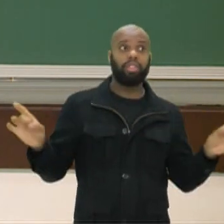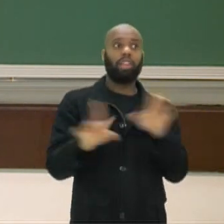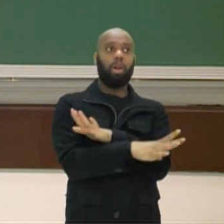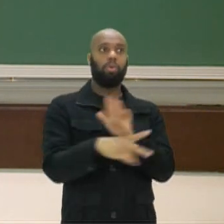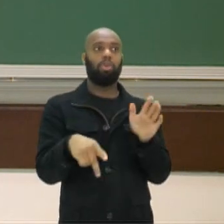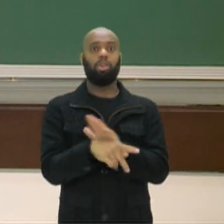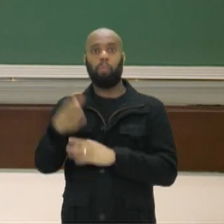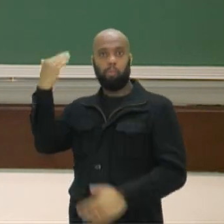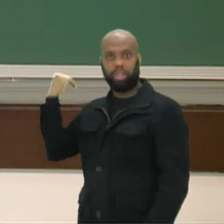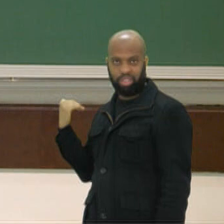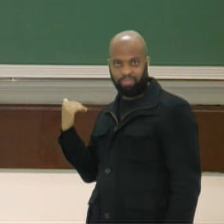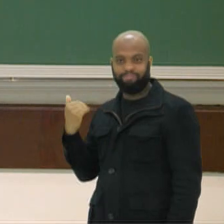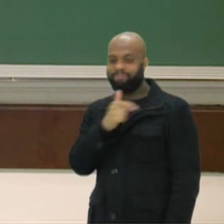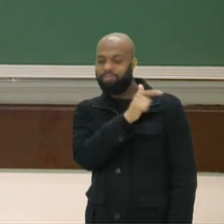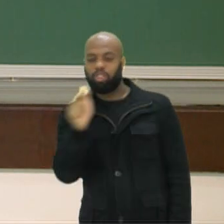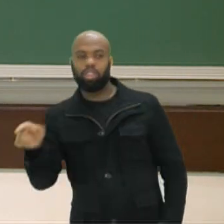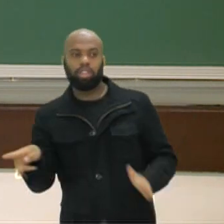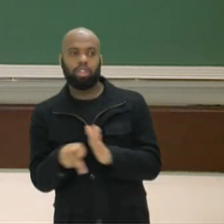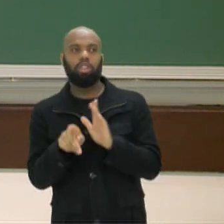lá no passado. Não tem